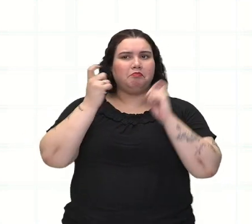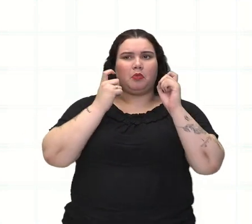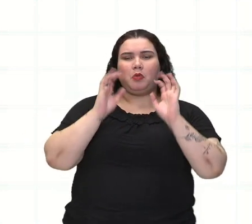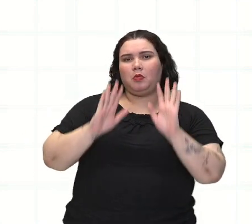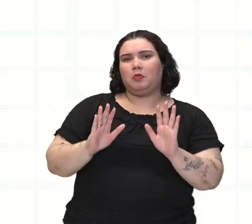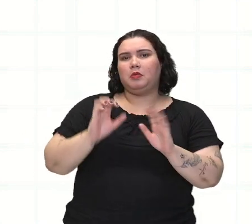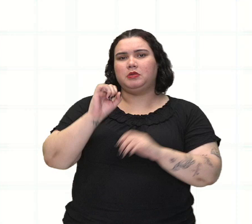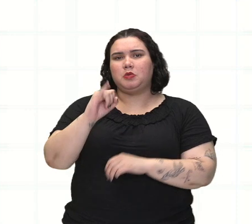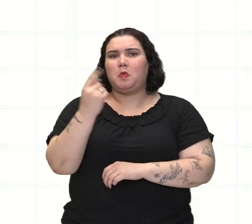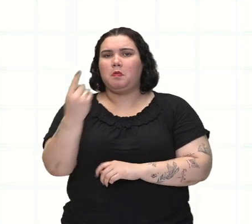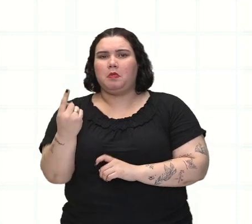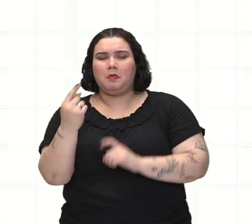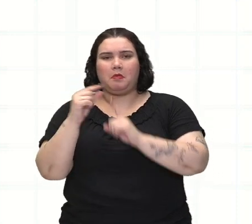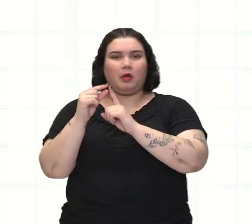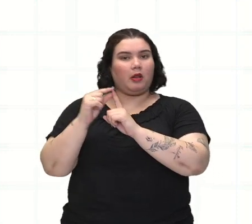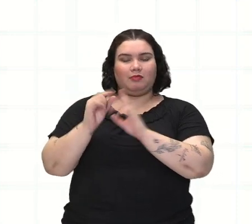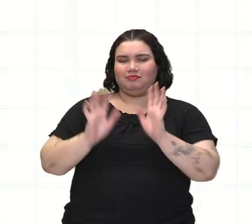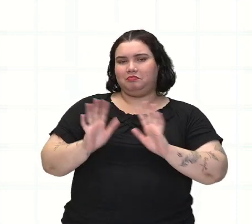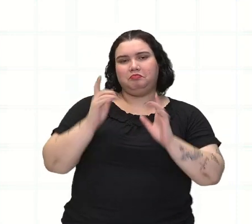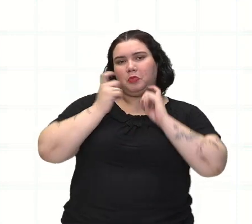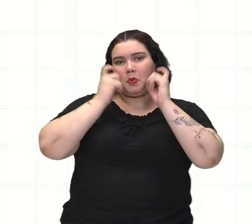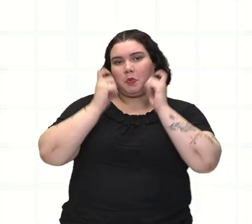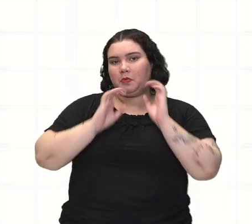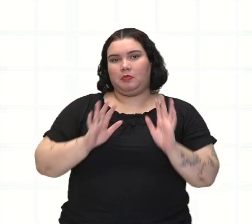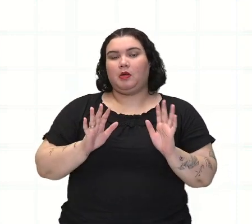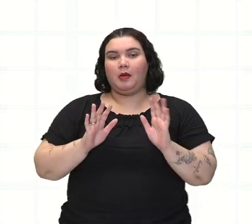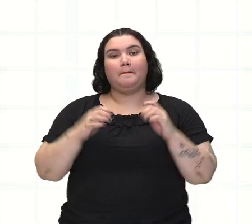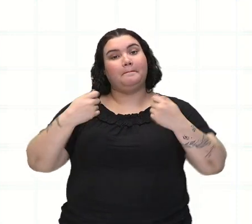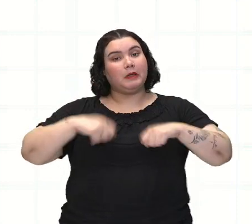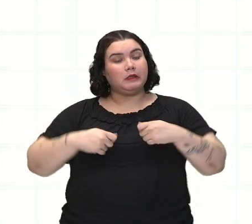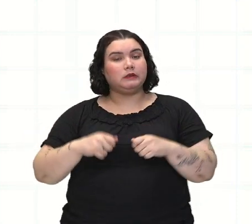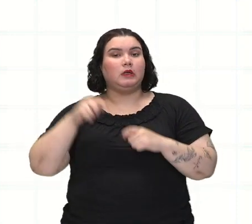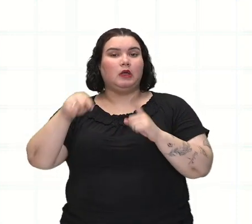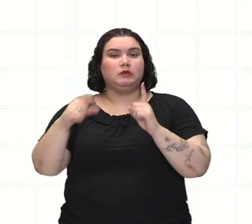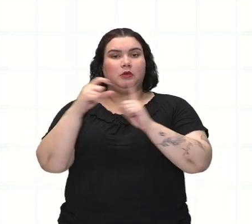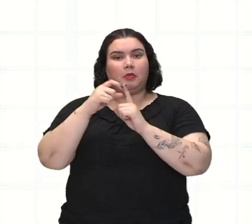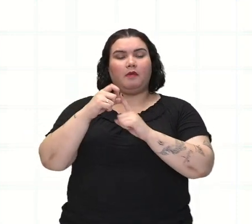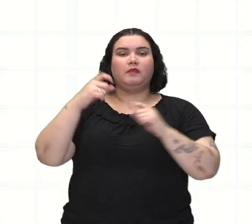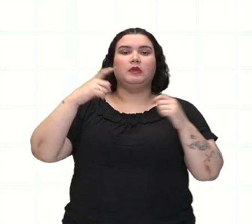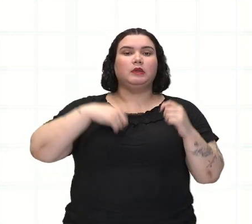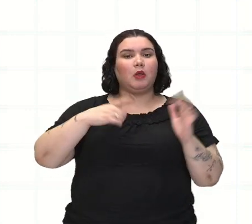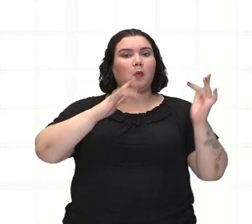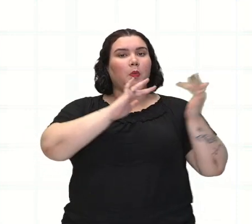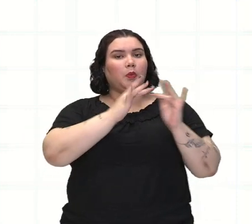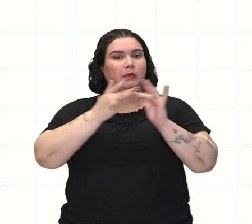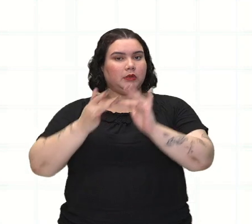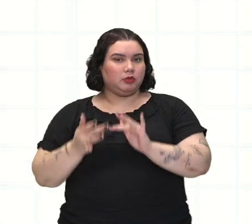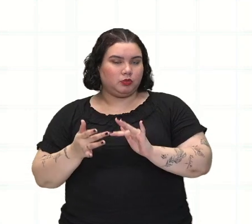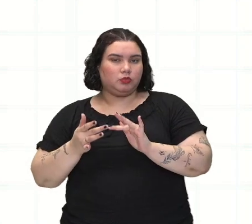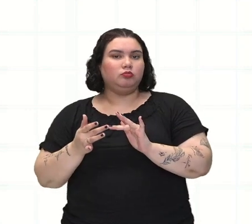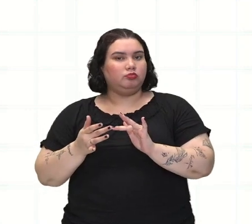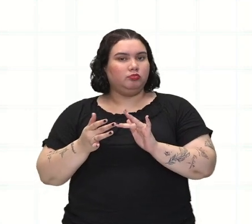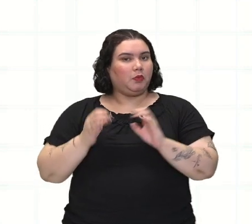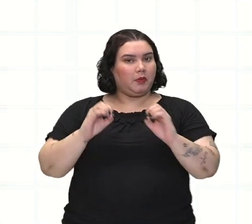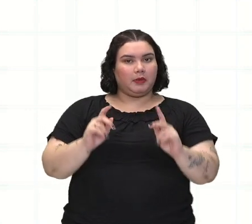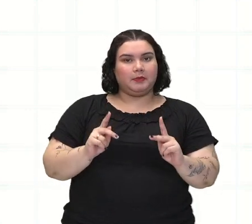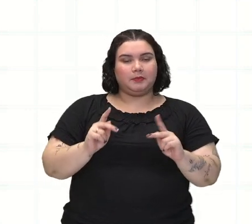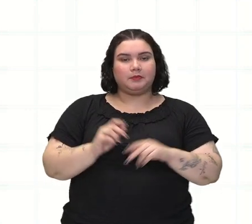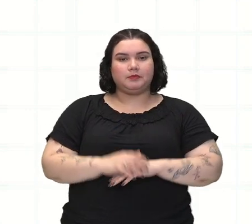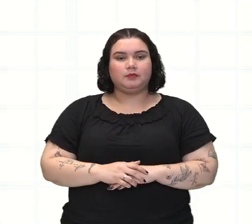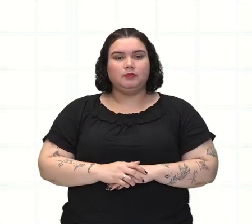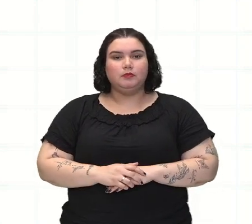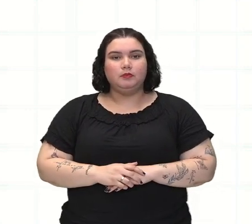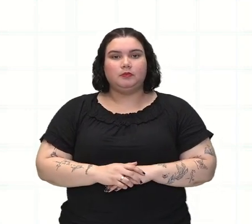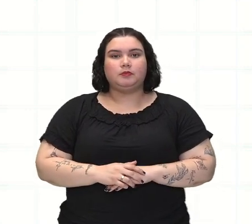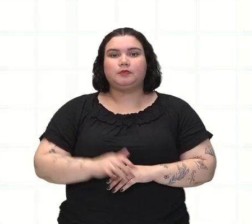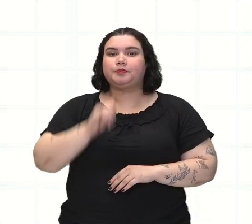somente, mas tem que ter essa palavra um contexto de comunicação, ok? Quando você